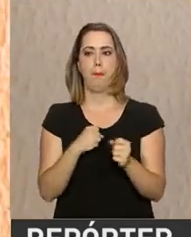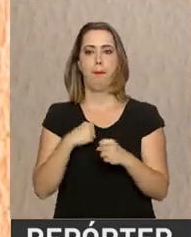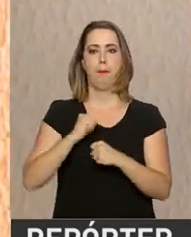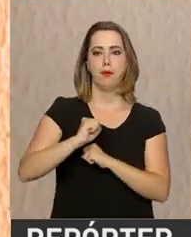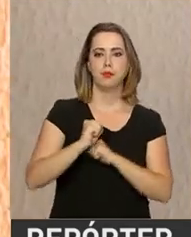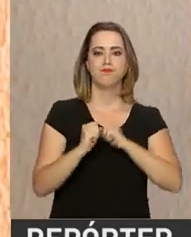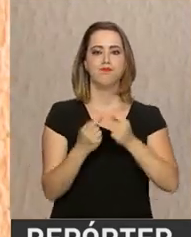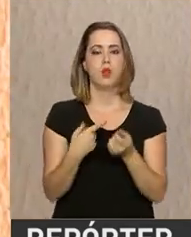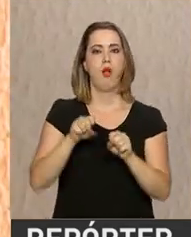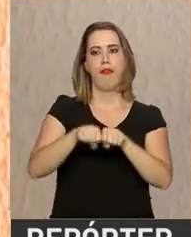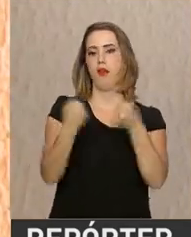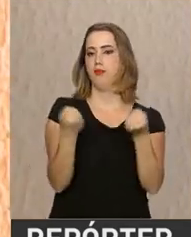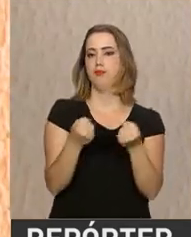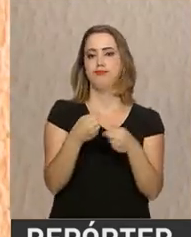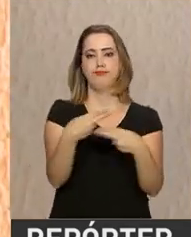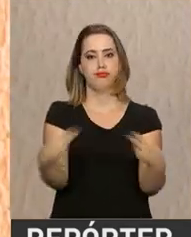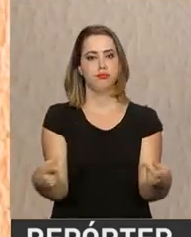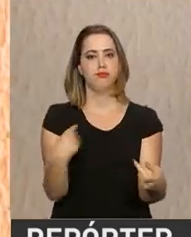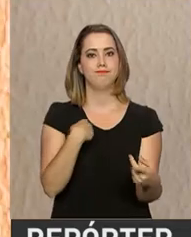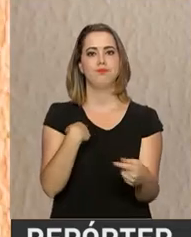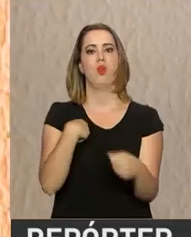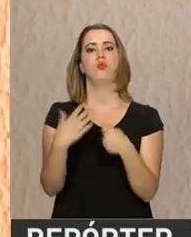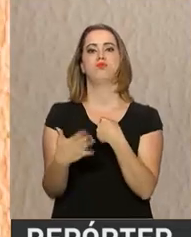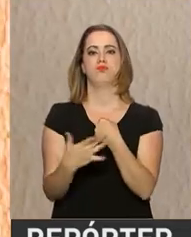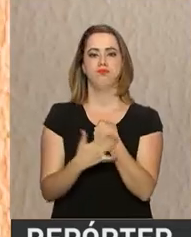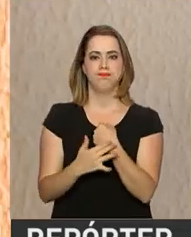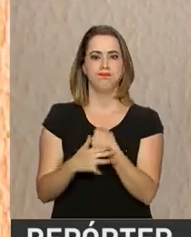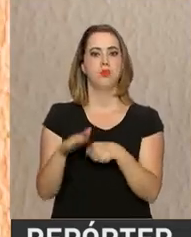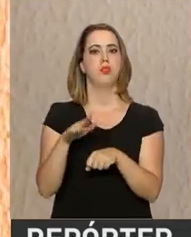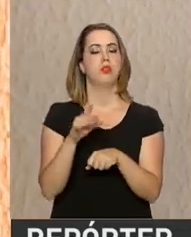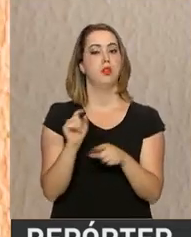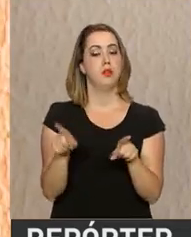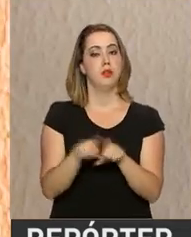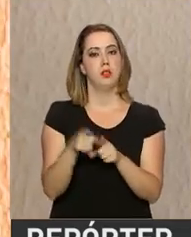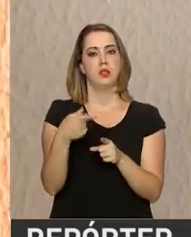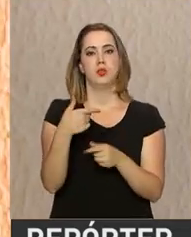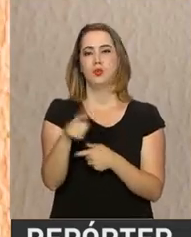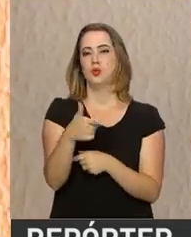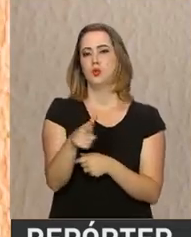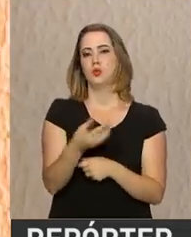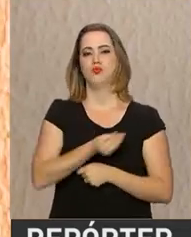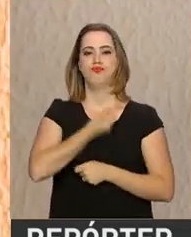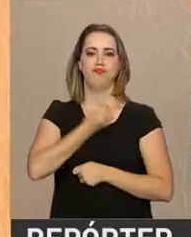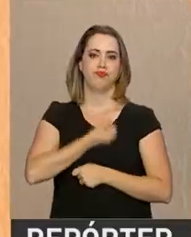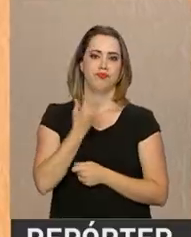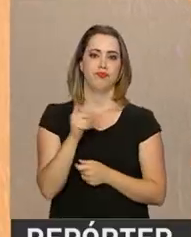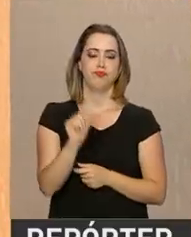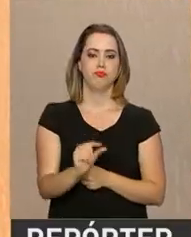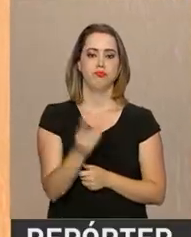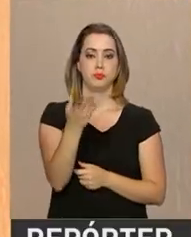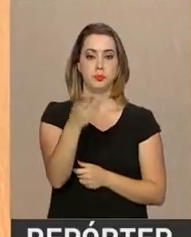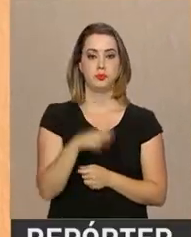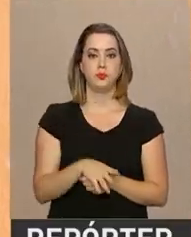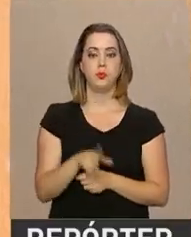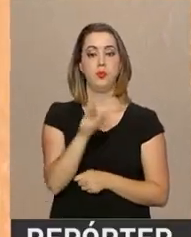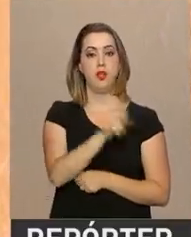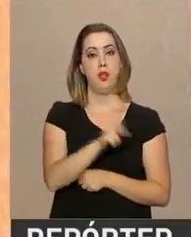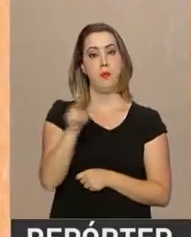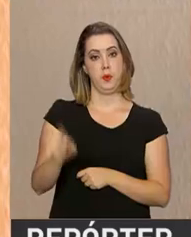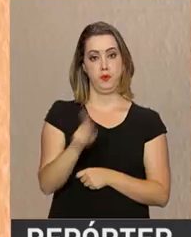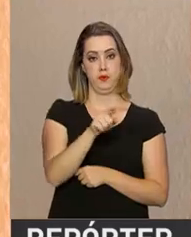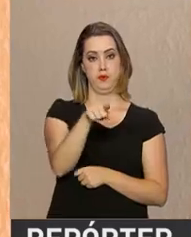coisas quebrava as coisas me machucava com as coisas não tinha muita qualidade de vida né A pedagoga foi